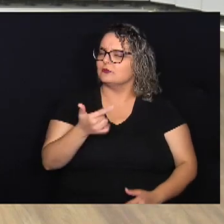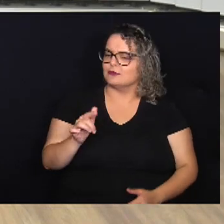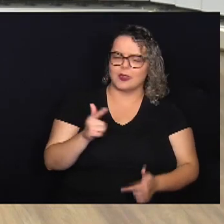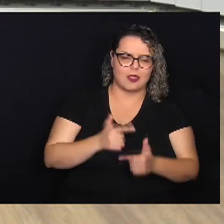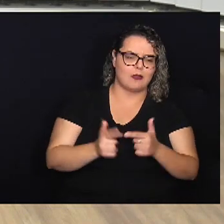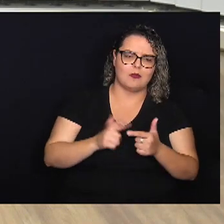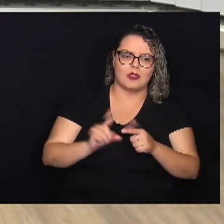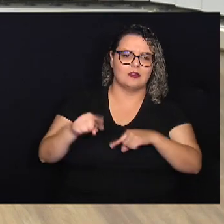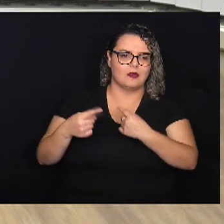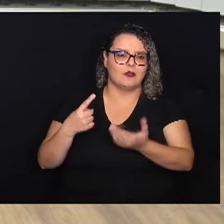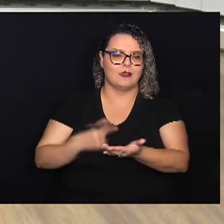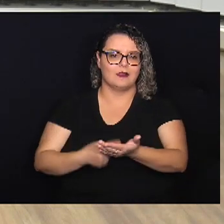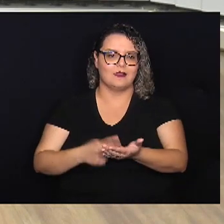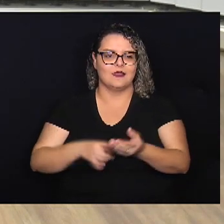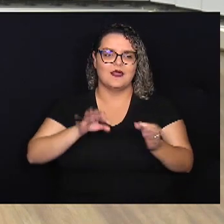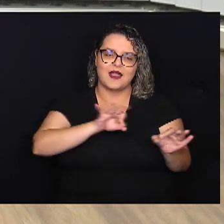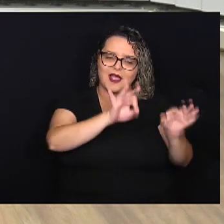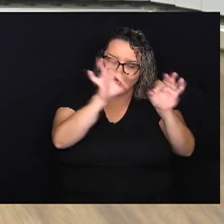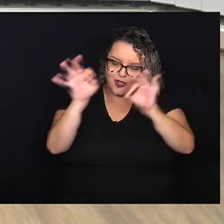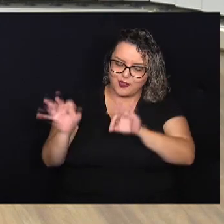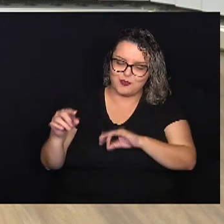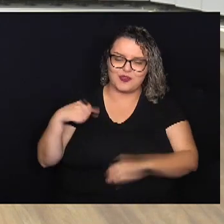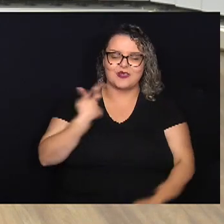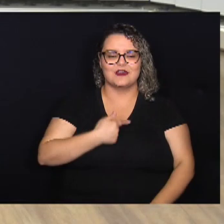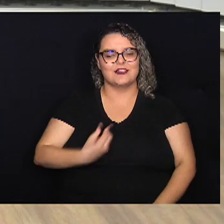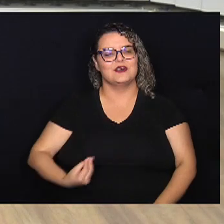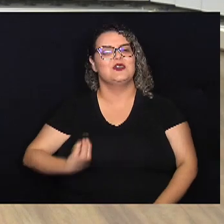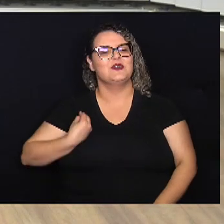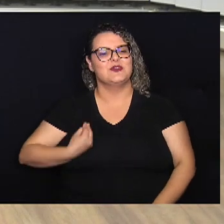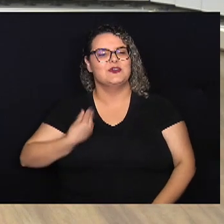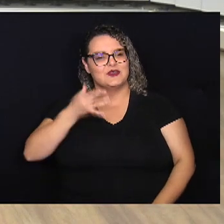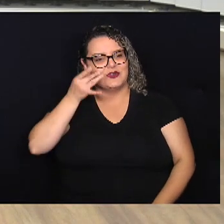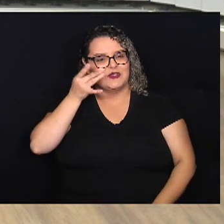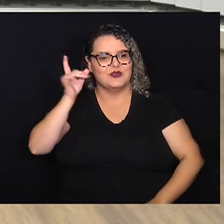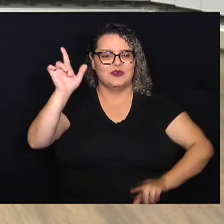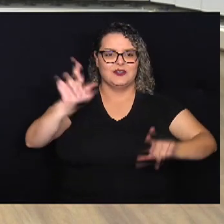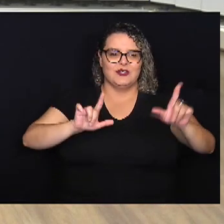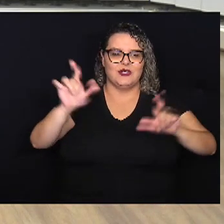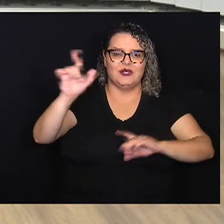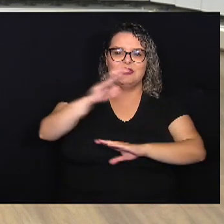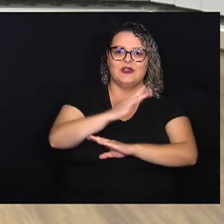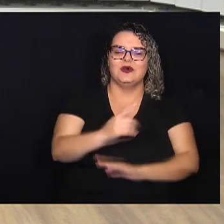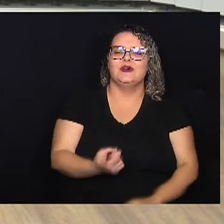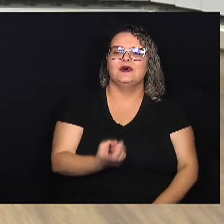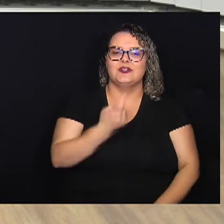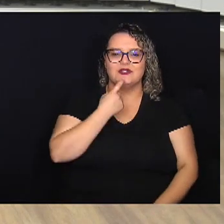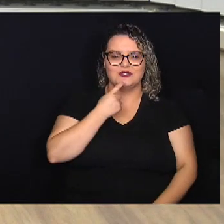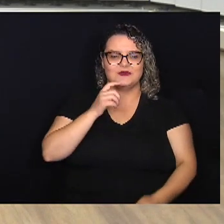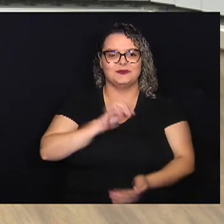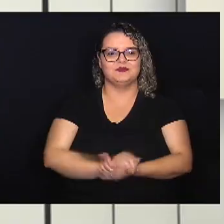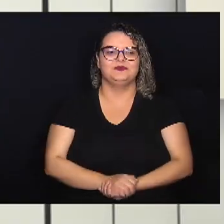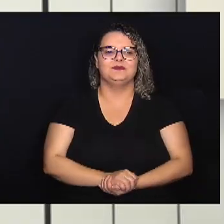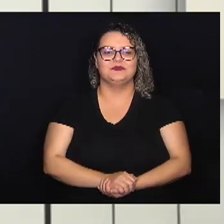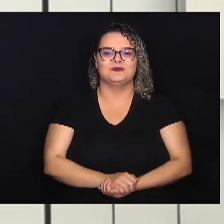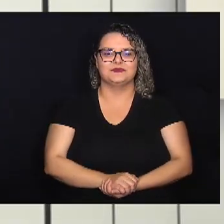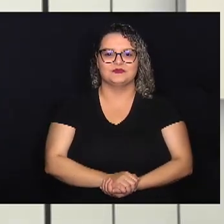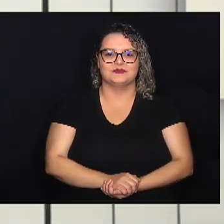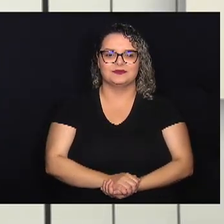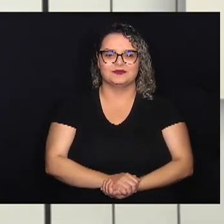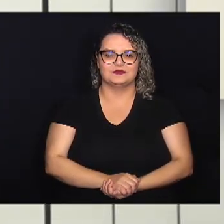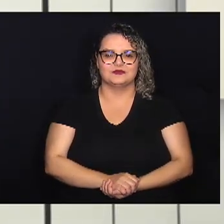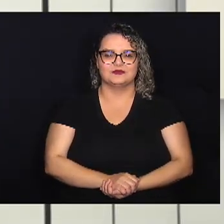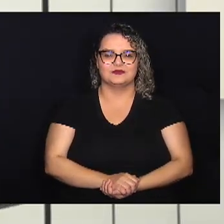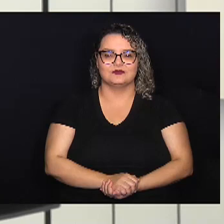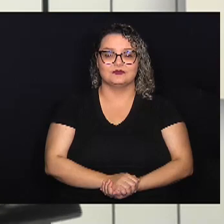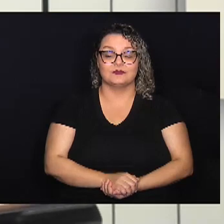outro compromisso? Acompanhe a nossa transmissão ao vivo aqui pela TV Câmara Campinas.